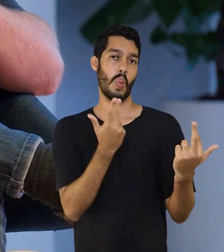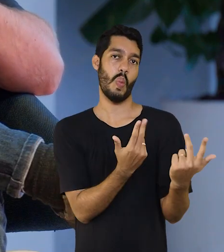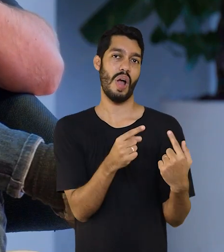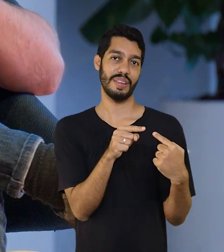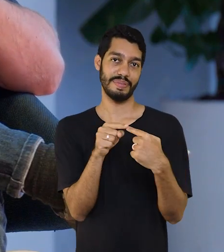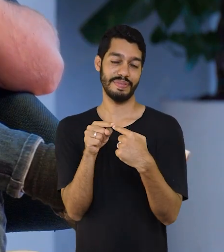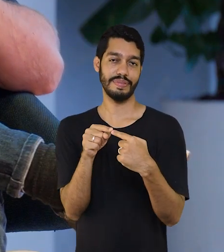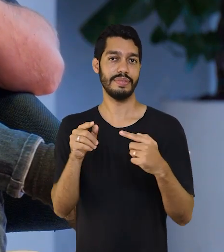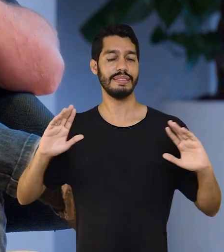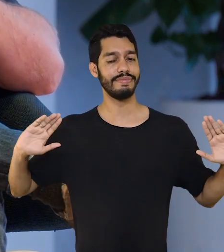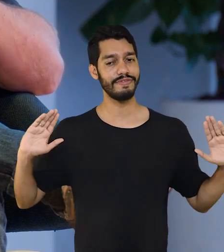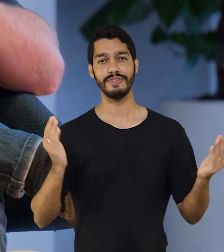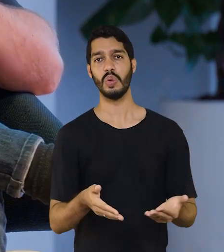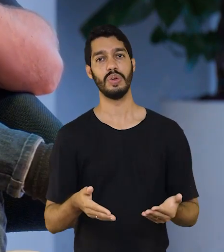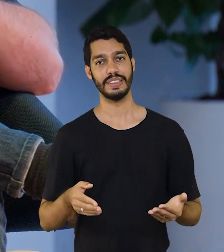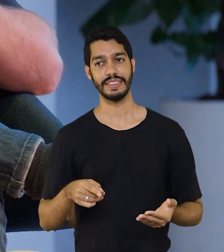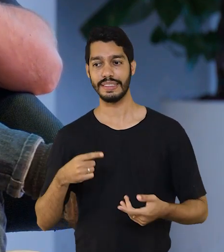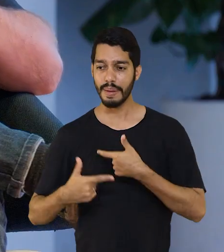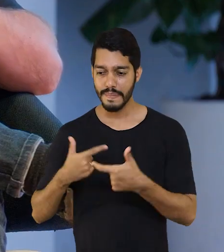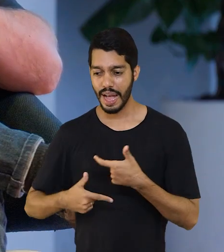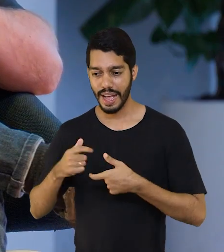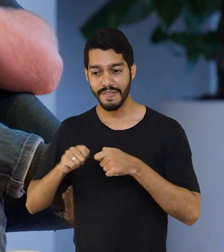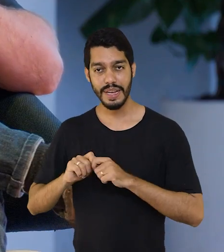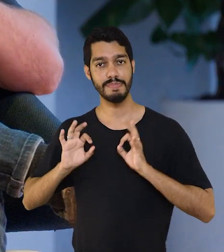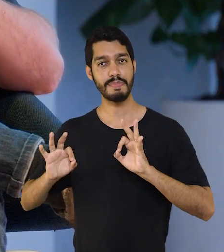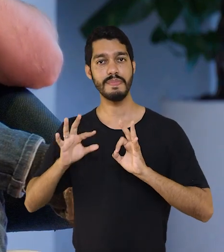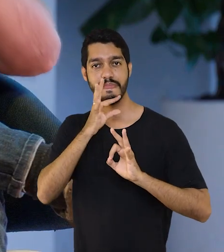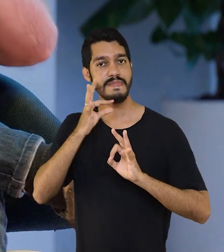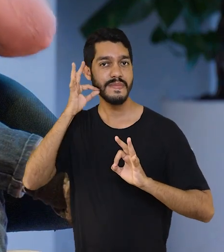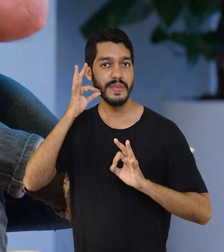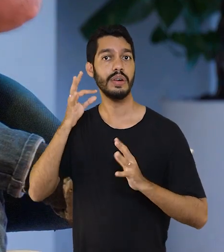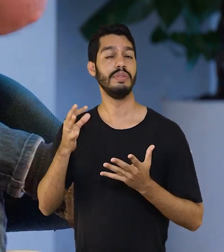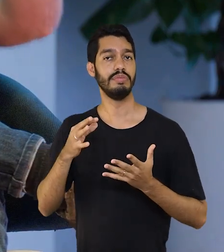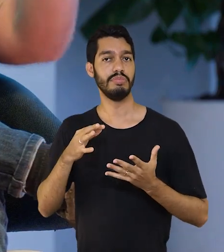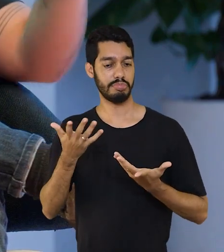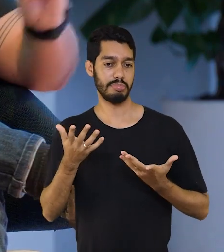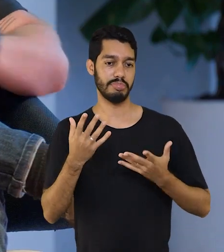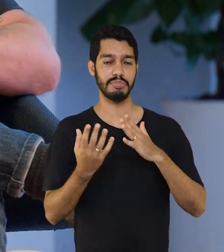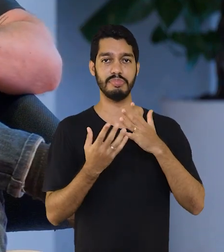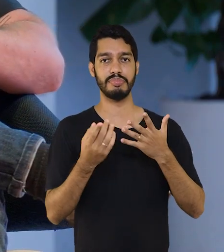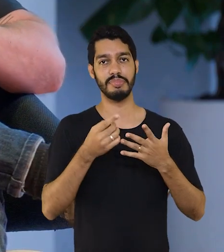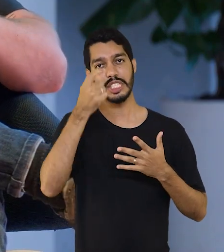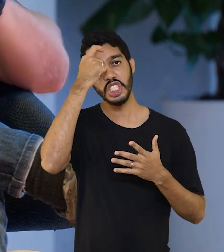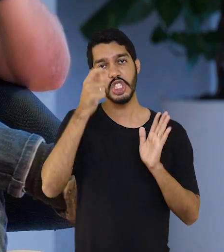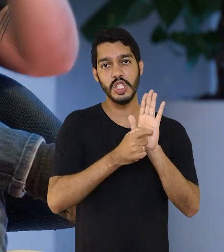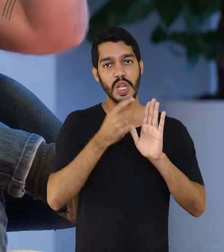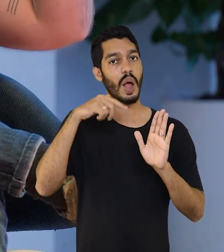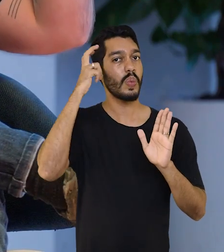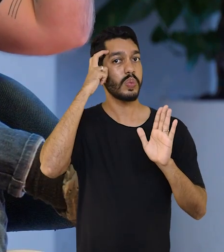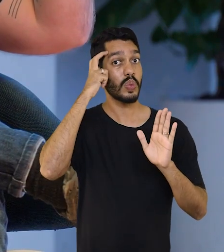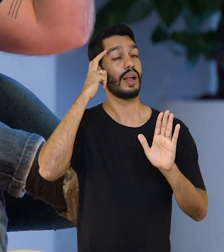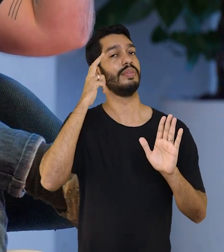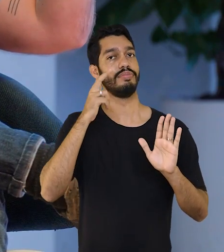Então, a gente está muito focado em fazer muito bem feito aquilo que a gente está fazendo. E a Winning virar essa líder mundial em inteligência cultural,